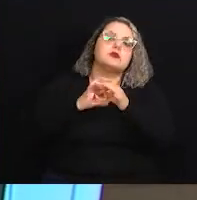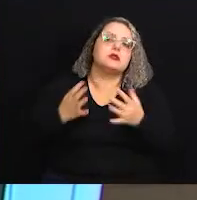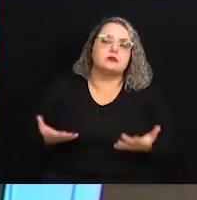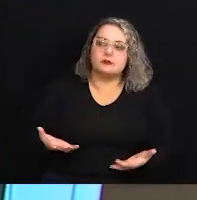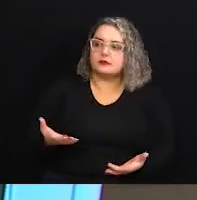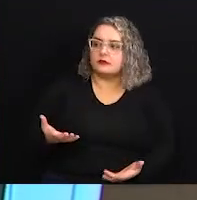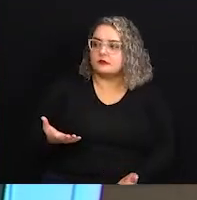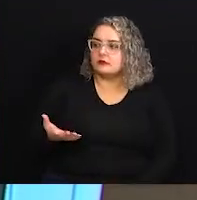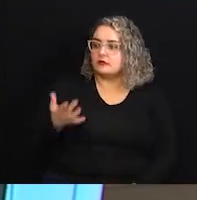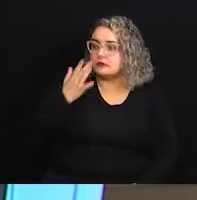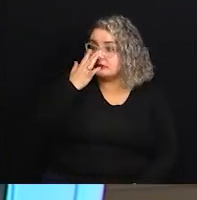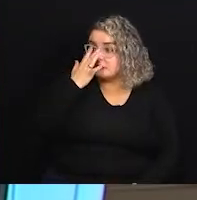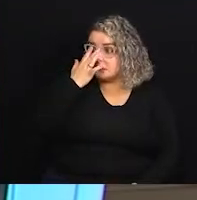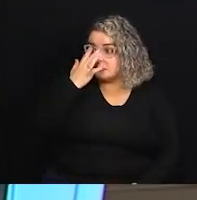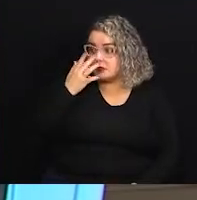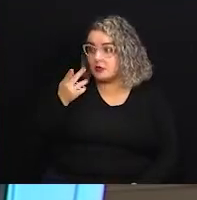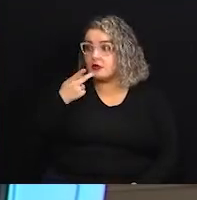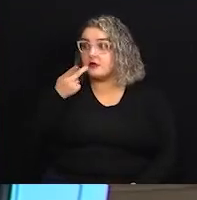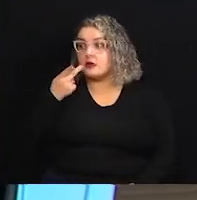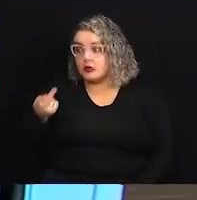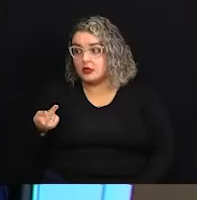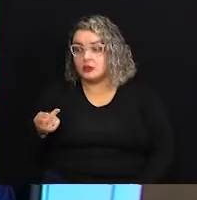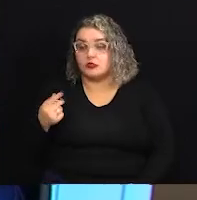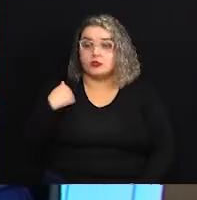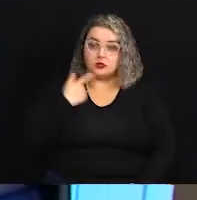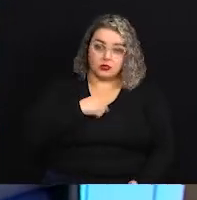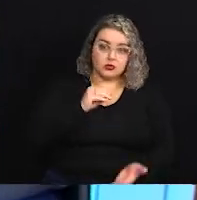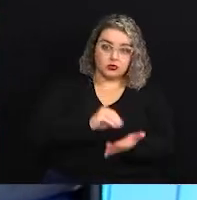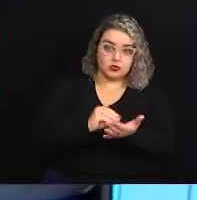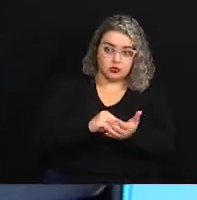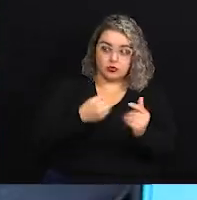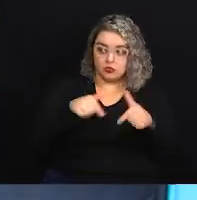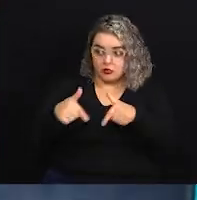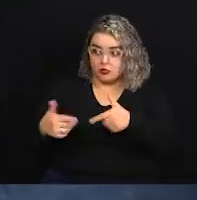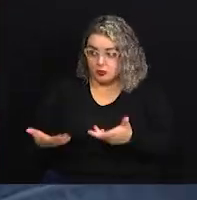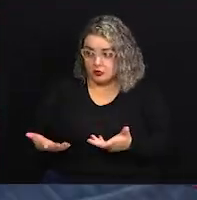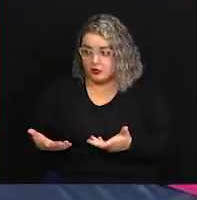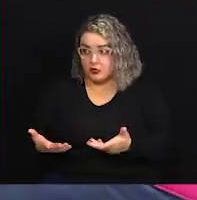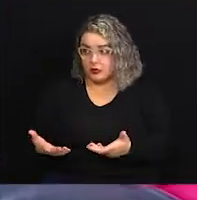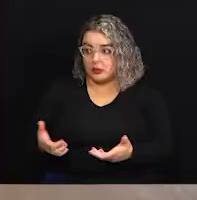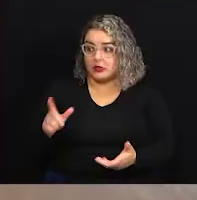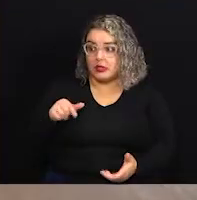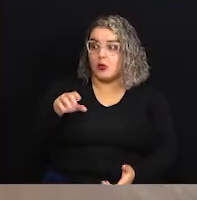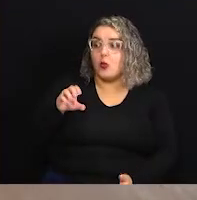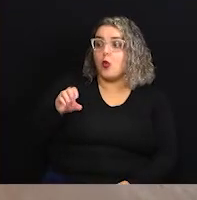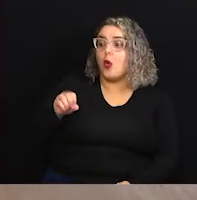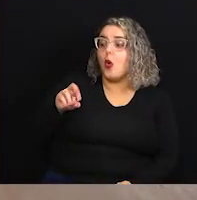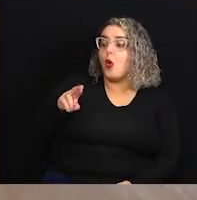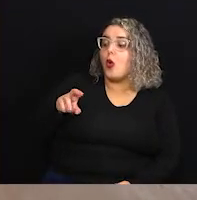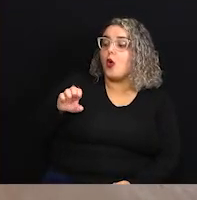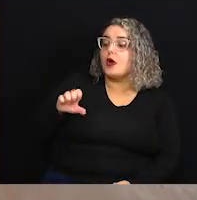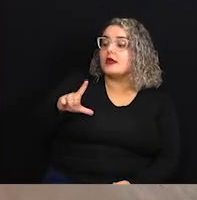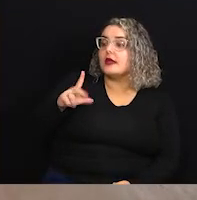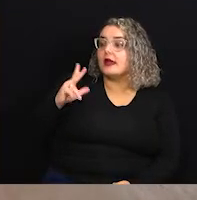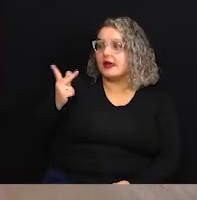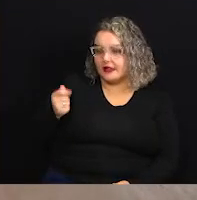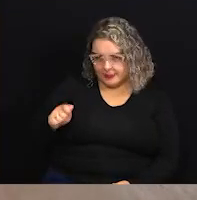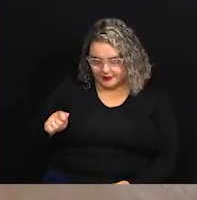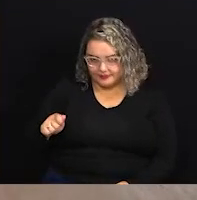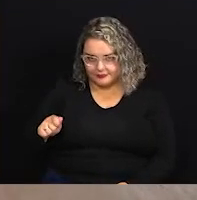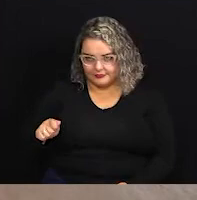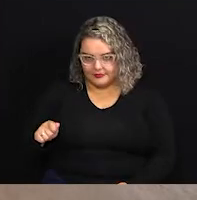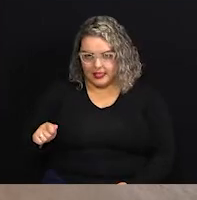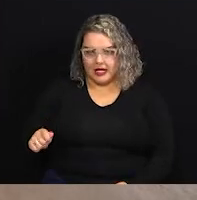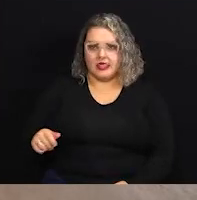Olha, eu vou falar um pouquinho do nosso último trabalho, que tem sido com os orelhões. Os orelhões que as empresas